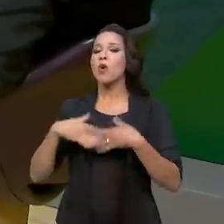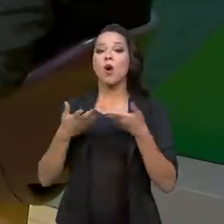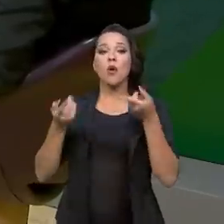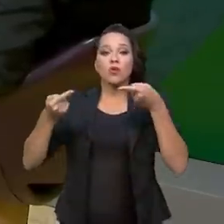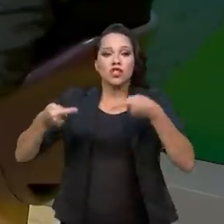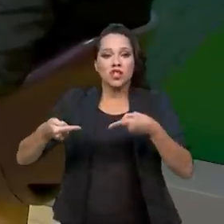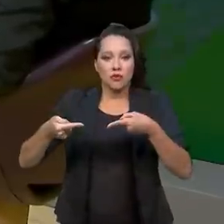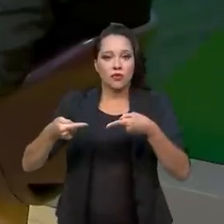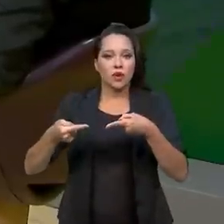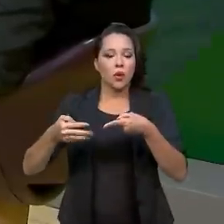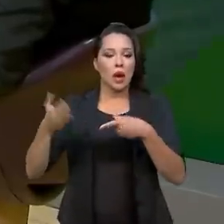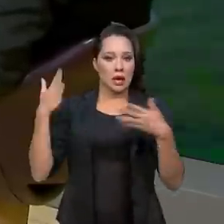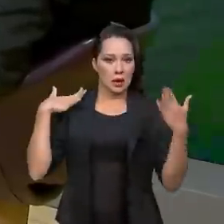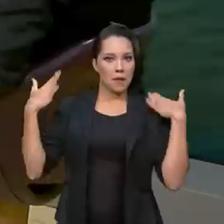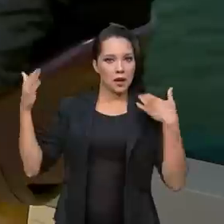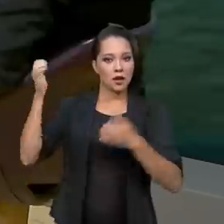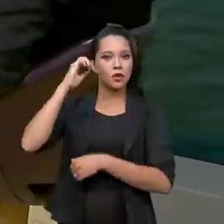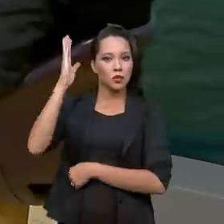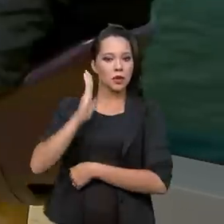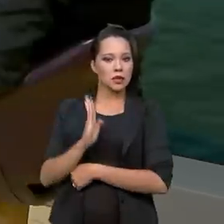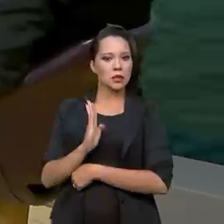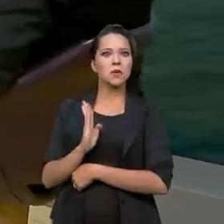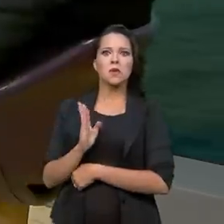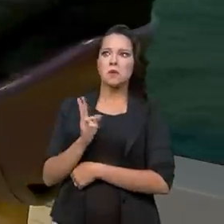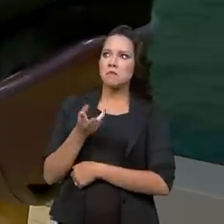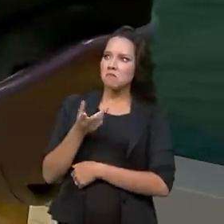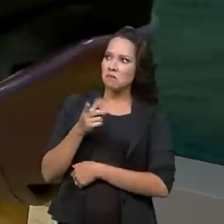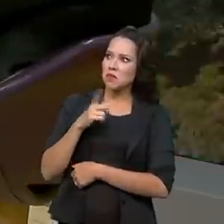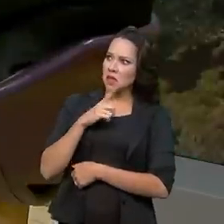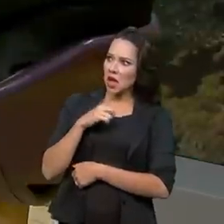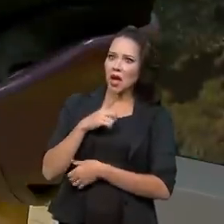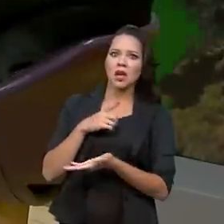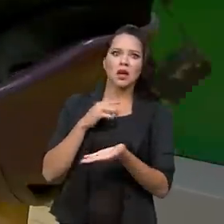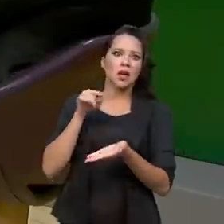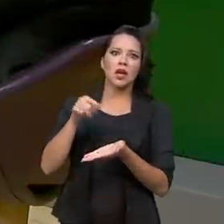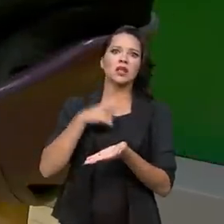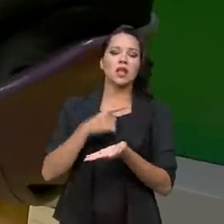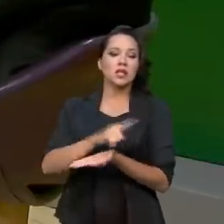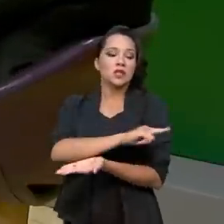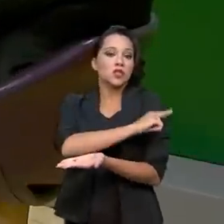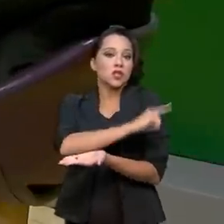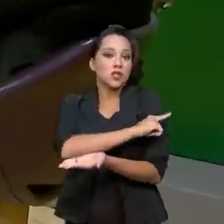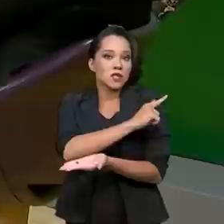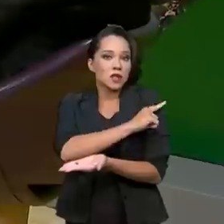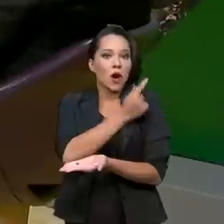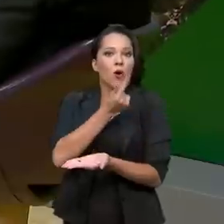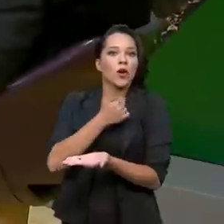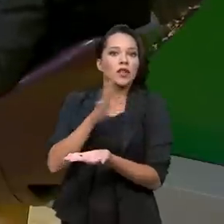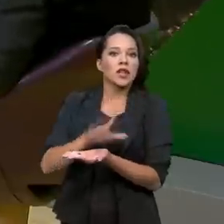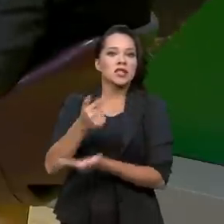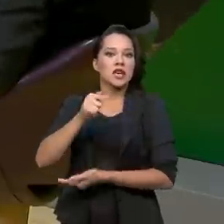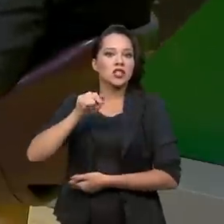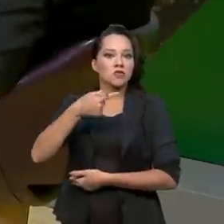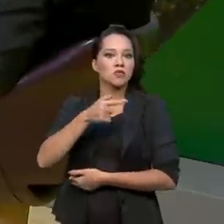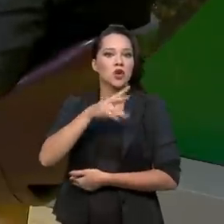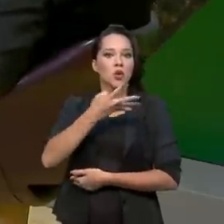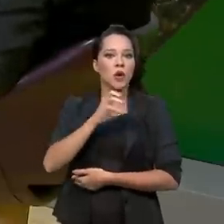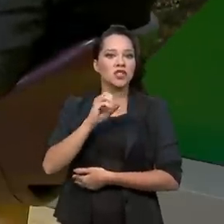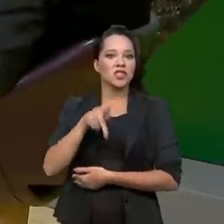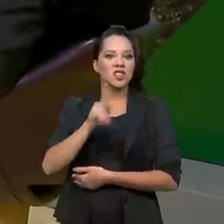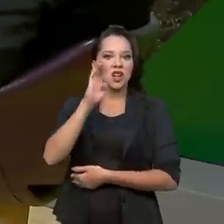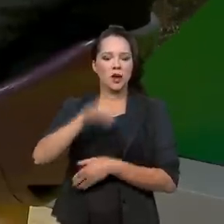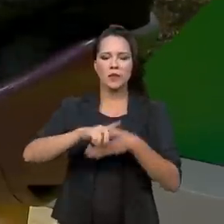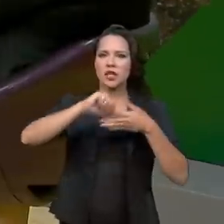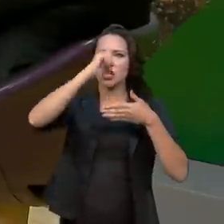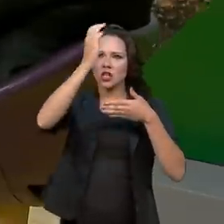desafios que a Marinha brasileira ela vê em fazer essa gestão desses 7.400 quilômetros de costa